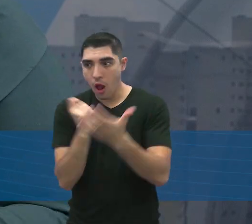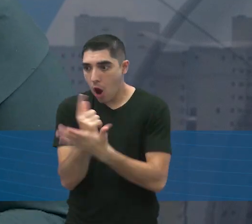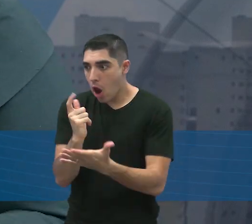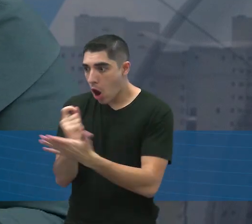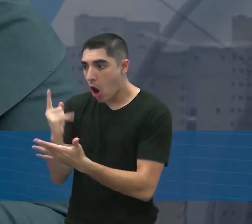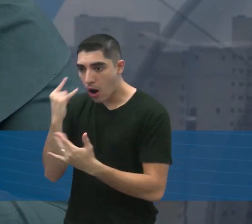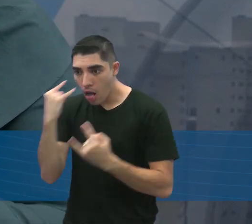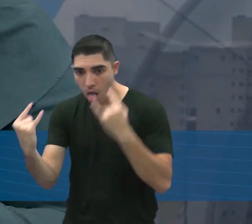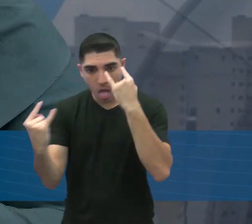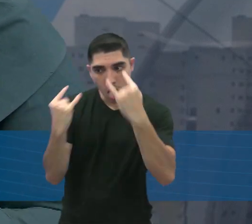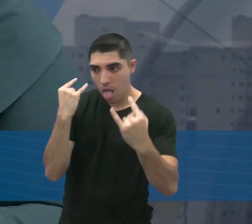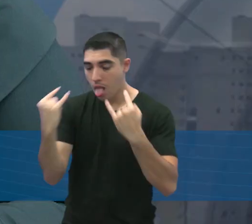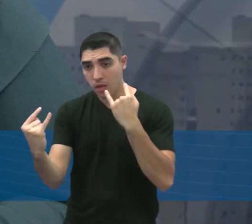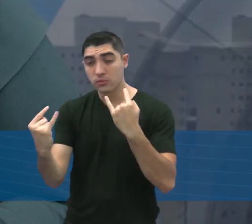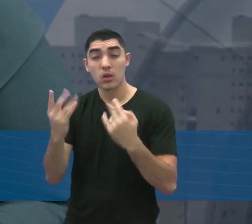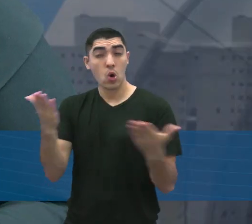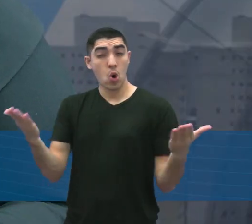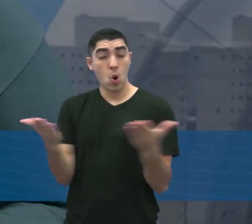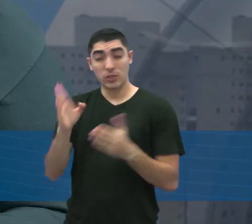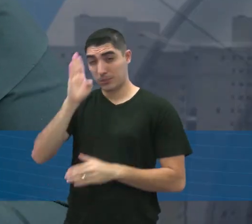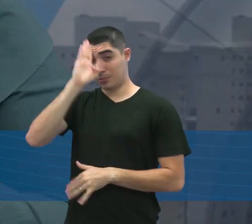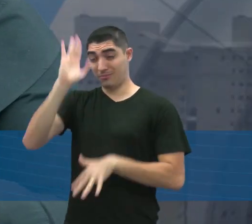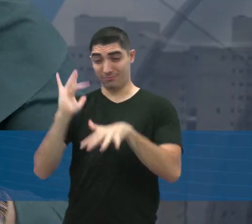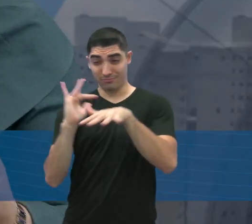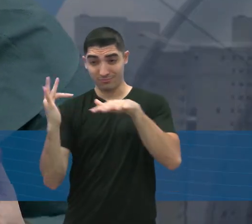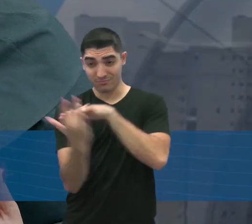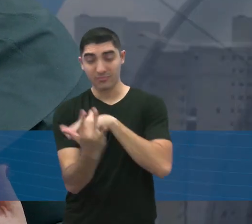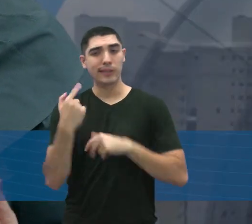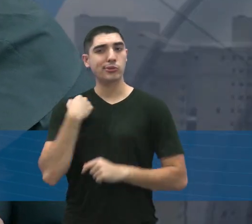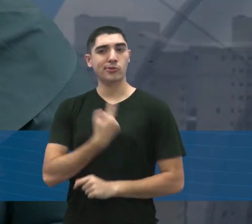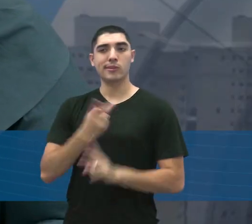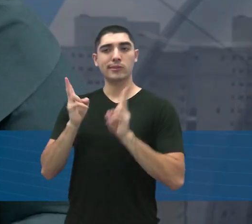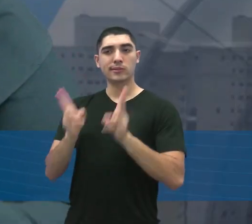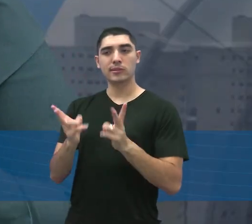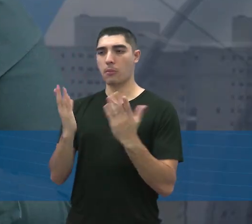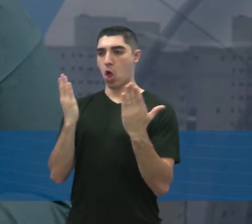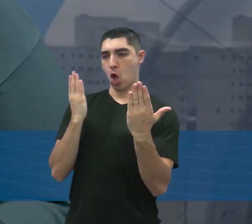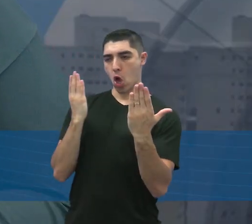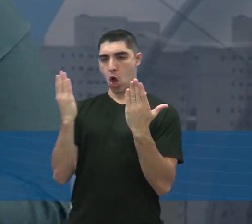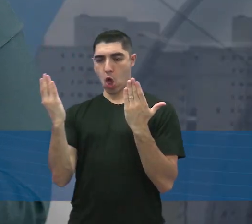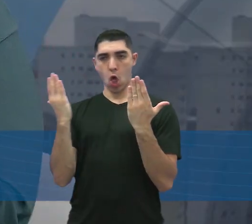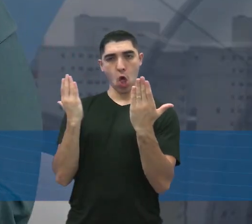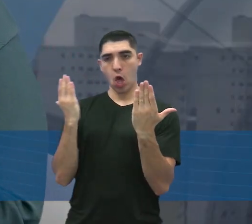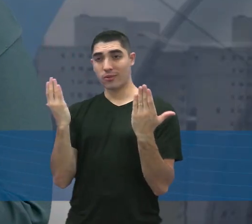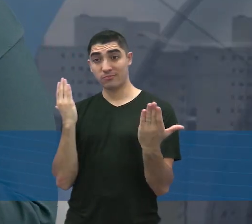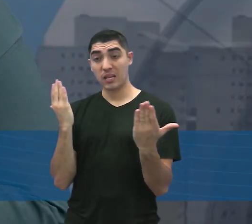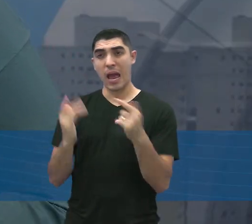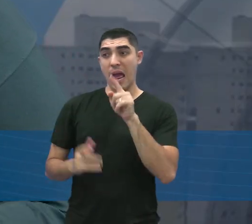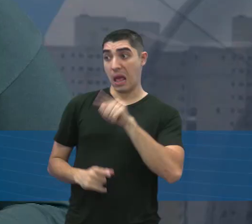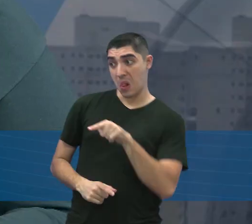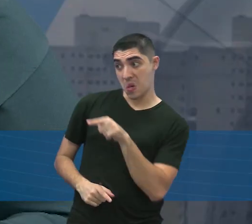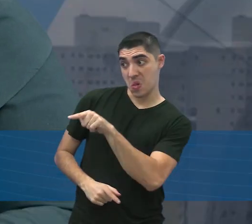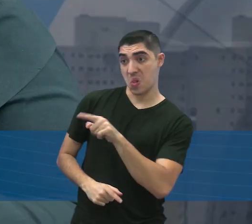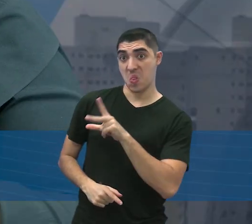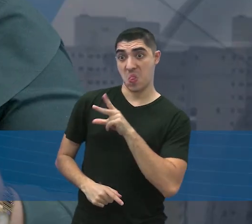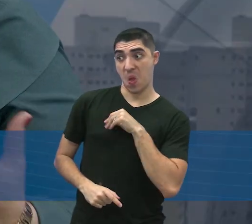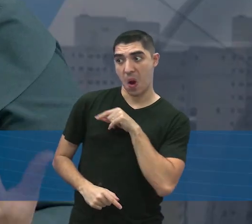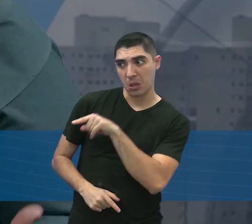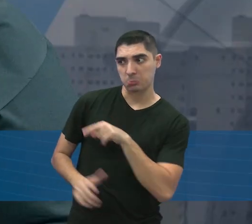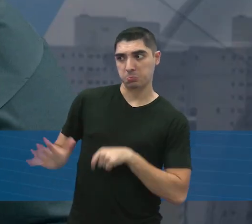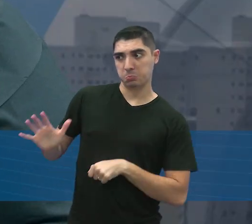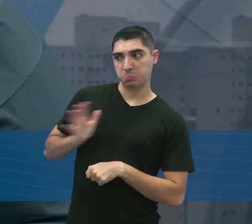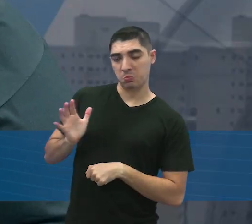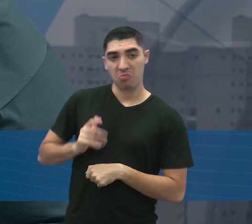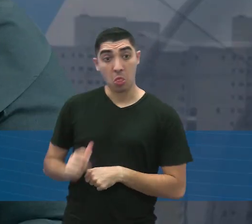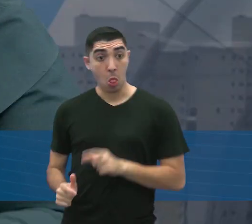se comparar muito mais nas redes sociais, a gente consegue olhar ali e a grama do vizinho, a vida do outro, os recortes